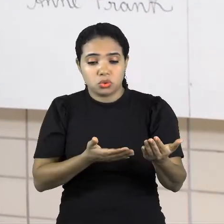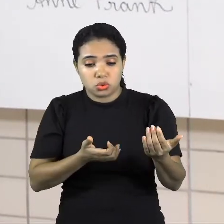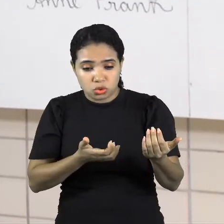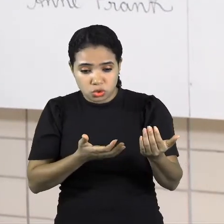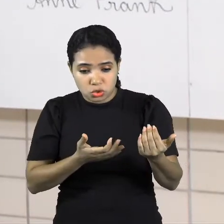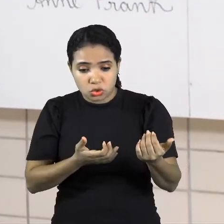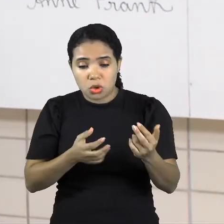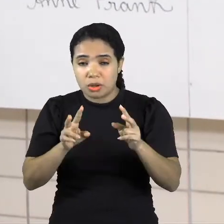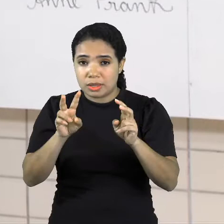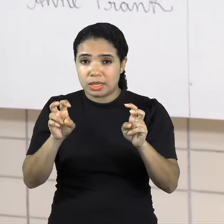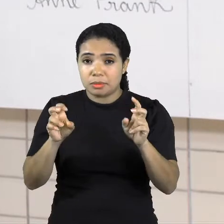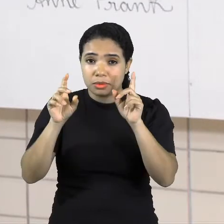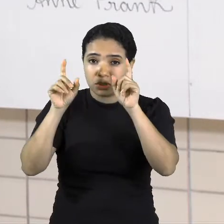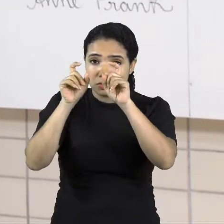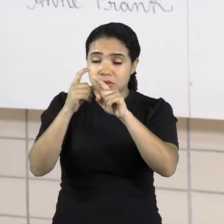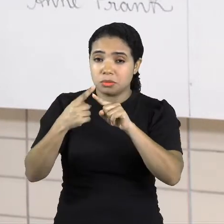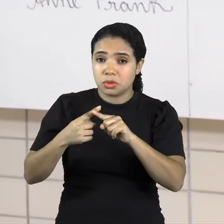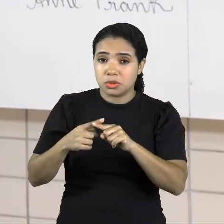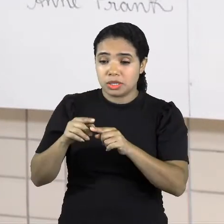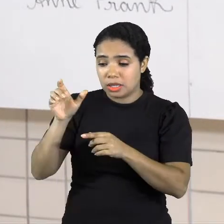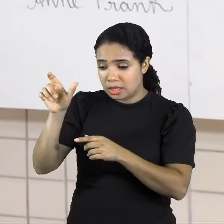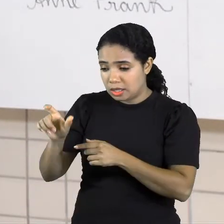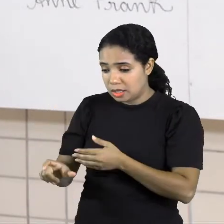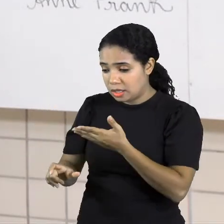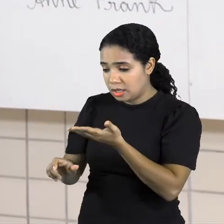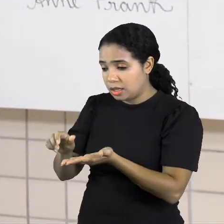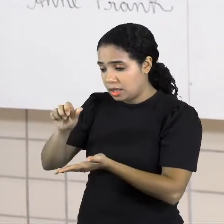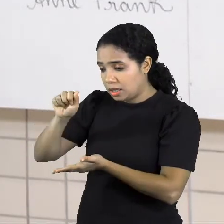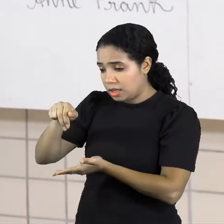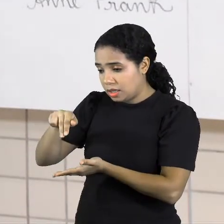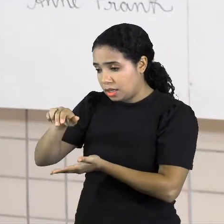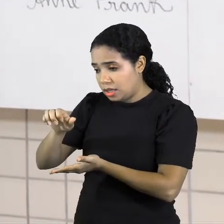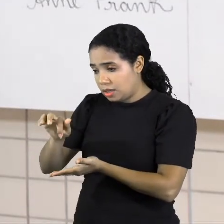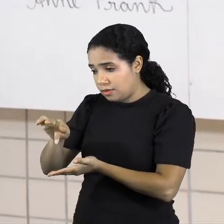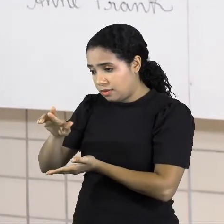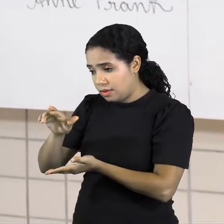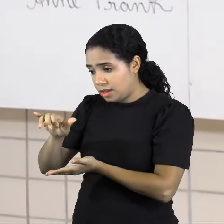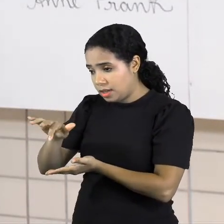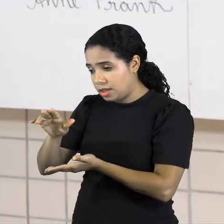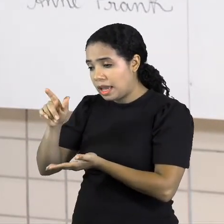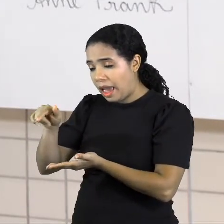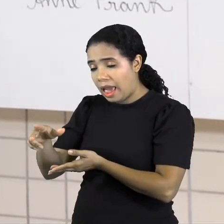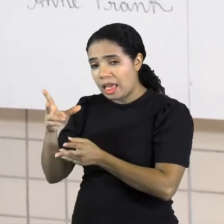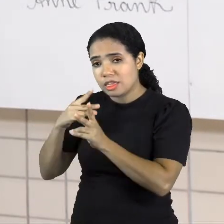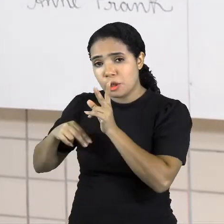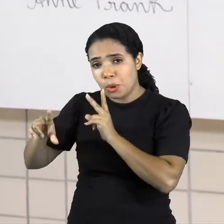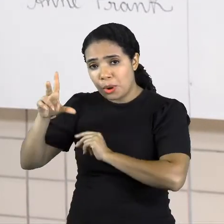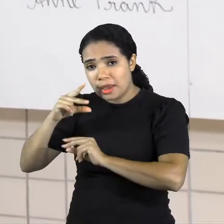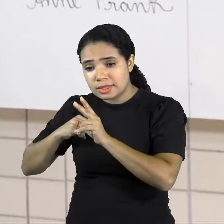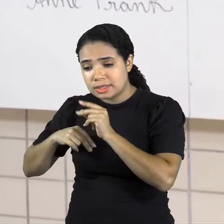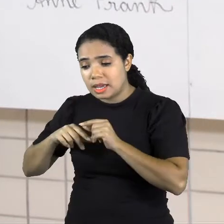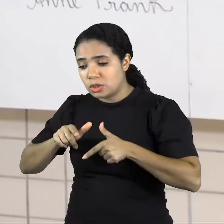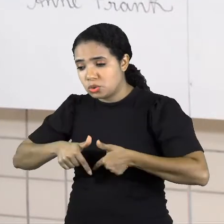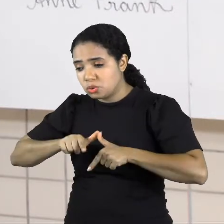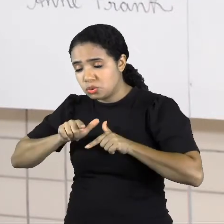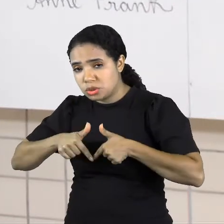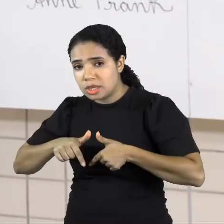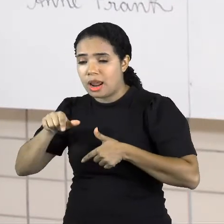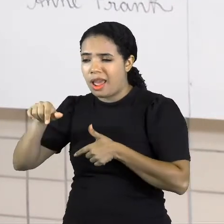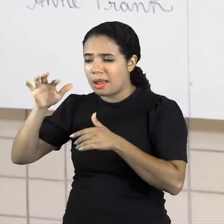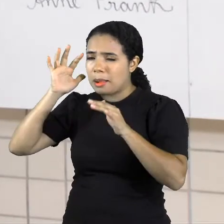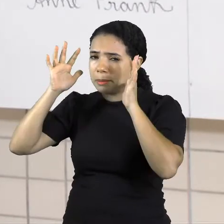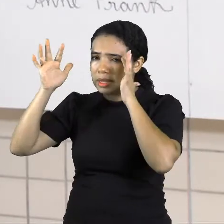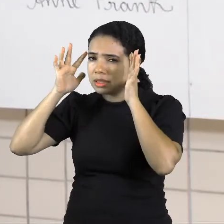assuntos complexos, porque a Anne Frank é uma adolescente judia e ela tem um pensamento, umas ideias, e ela